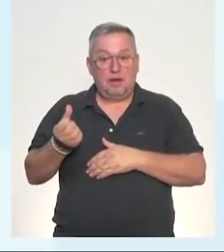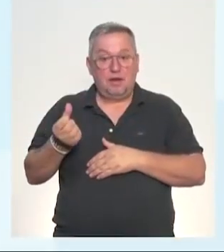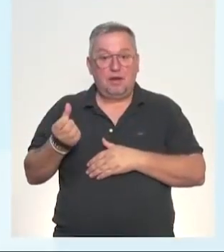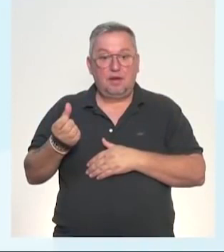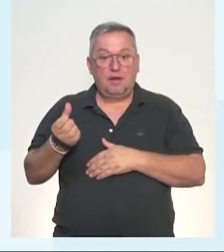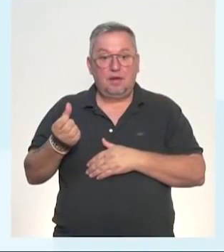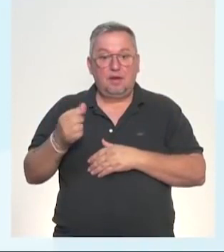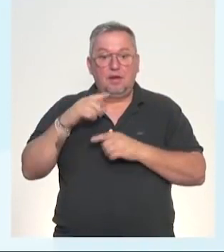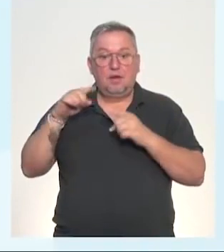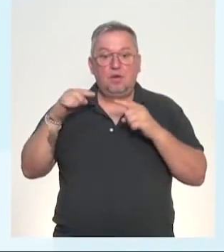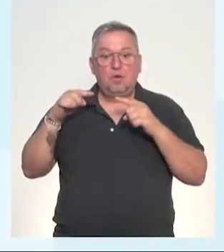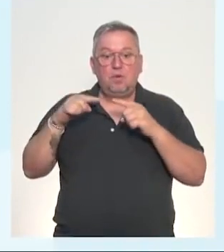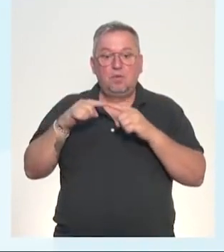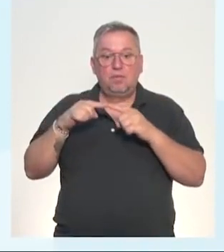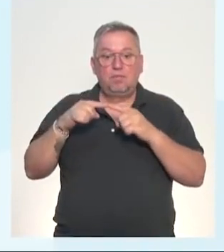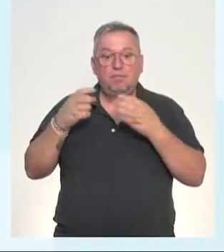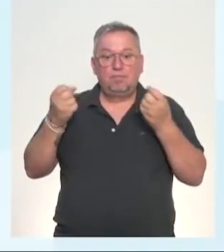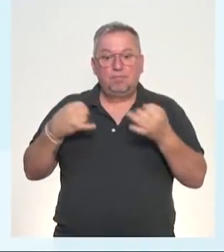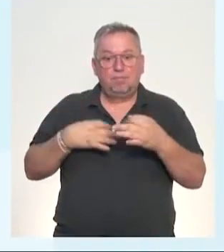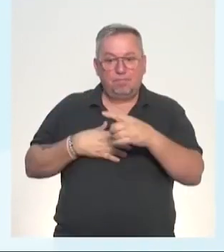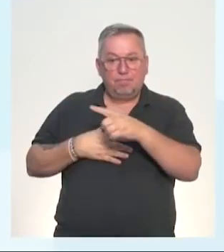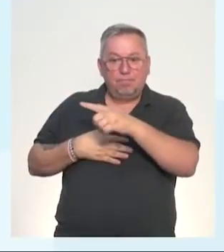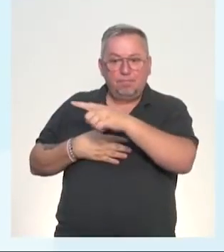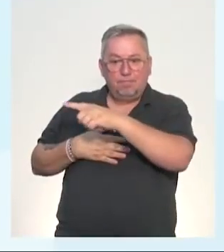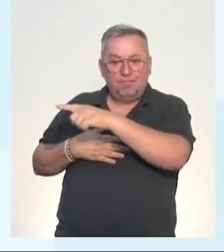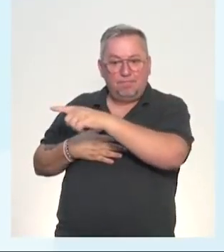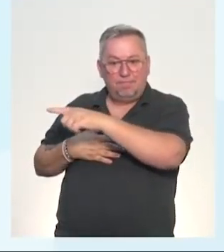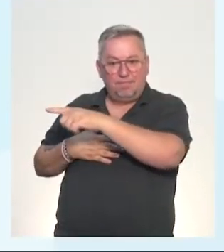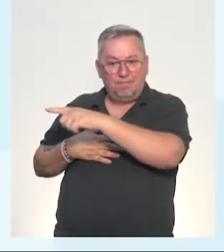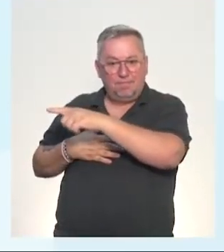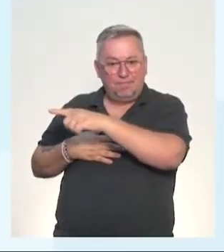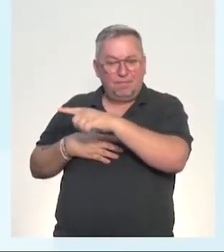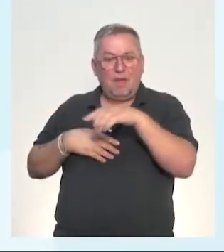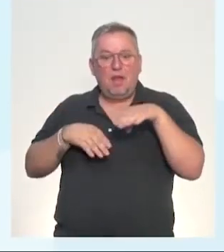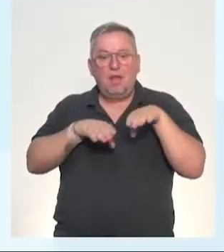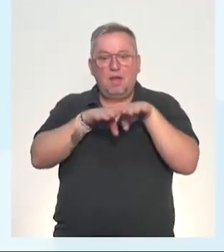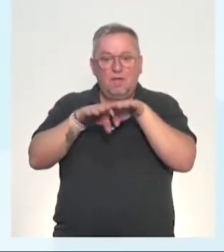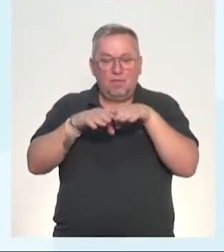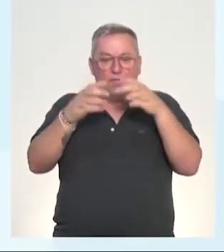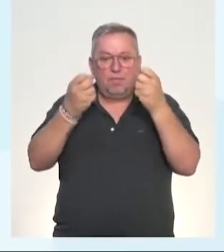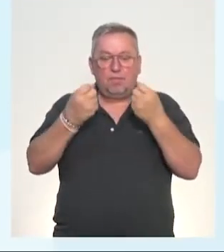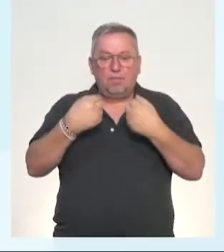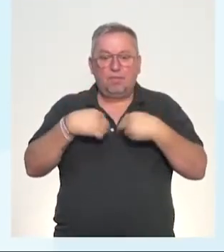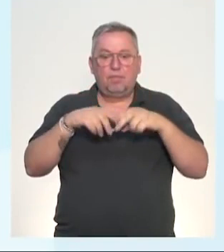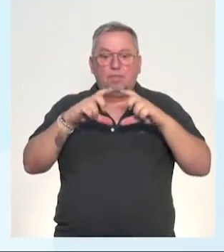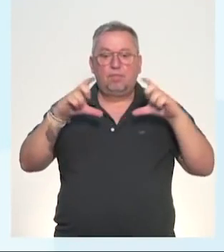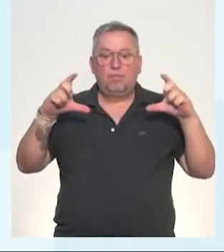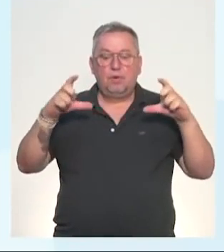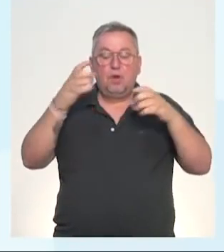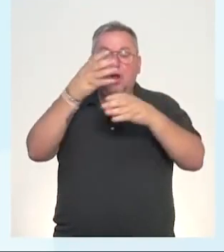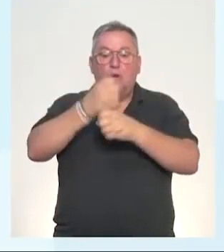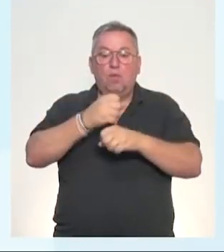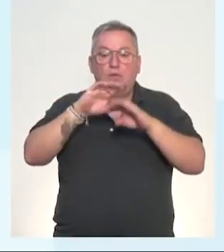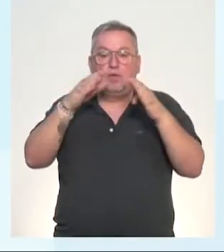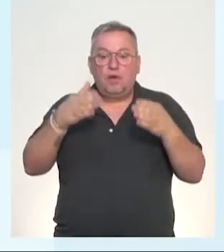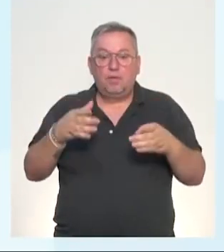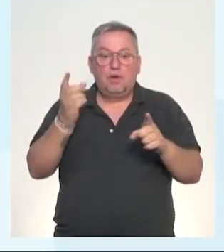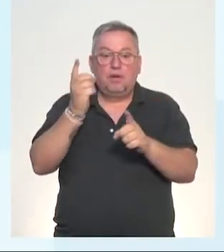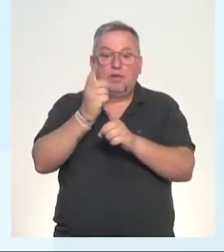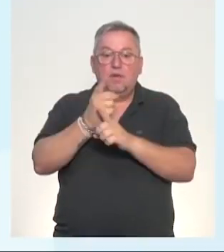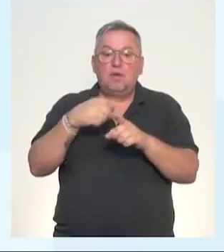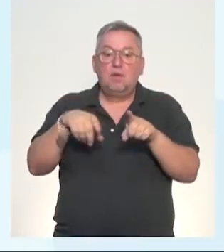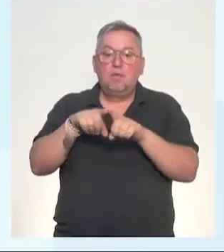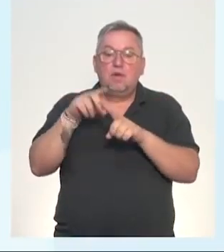EF07MA16 e os objetos de conhecimento, equivalência de expressões algébricas, a gente vai chegar lá, identificação de regularidade,